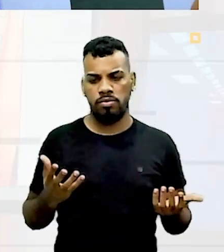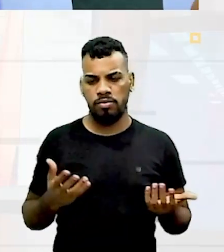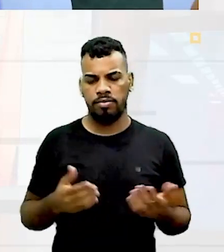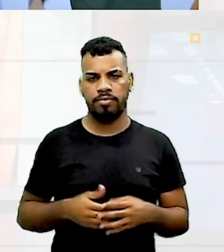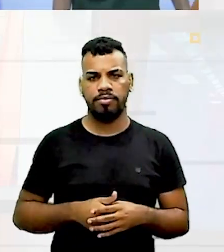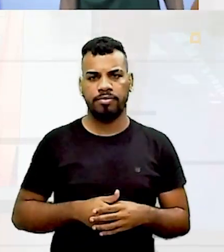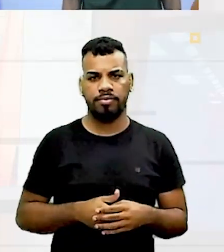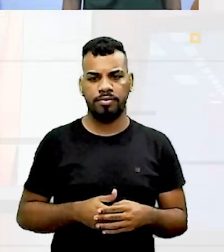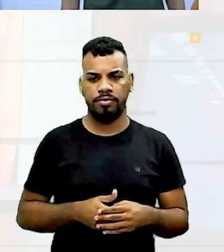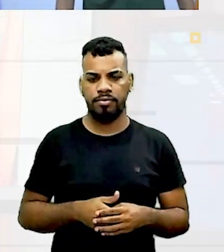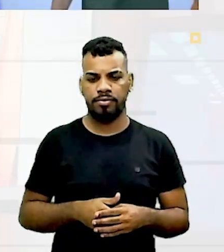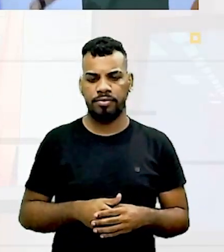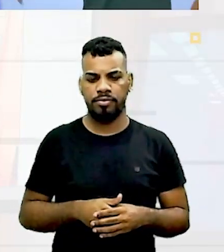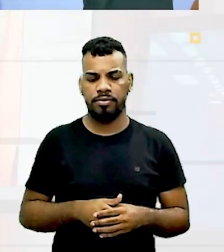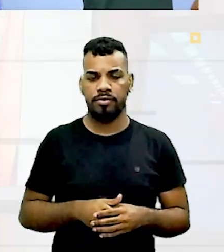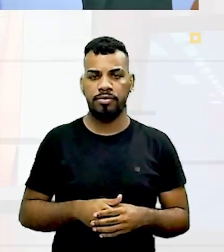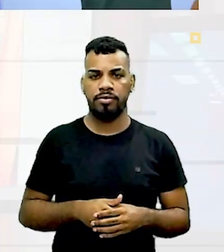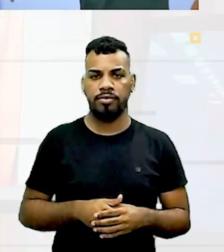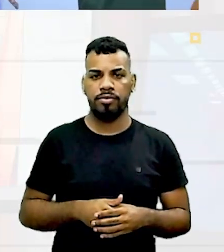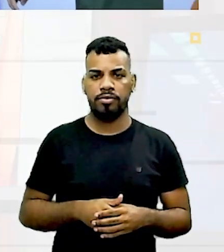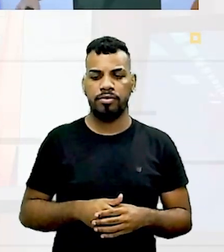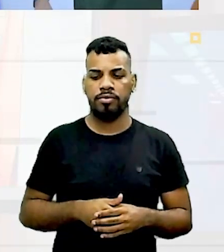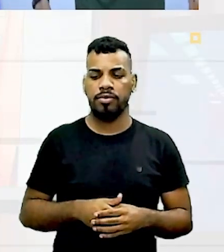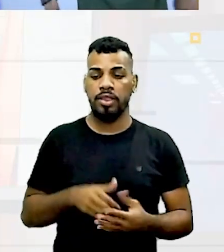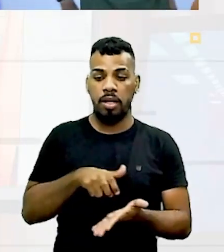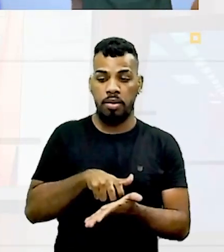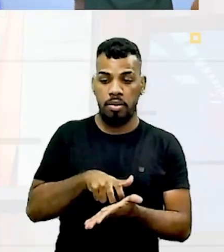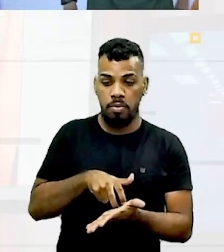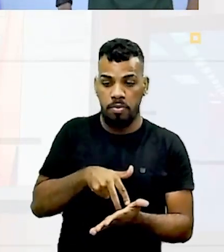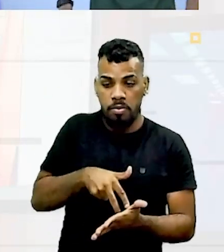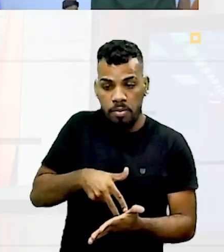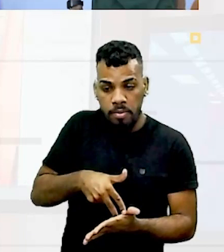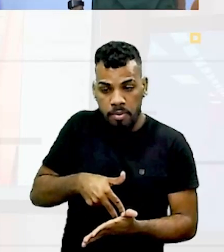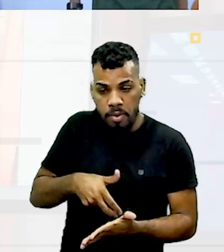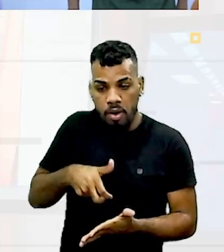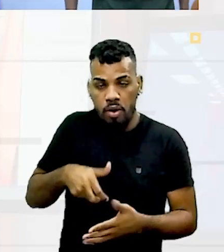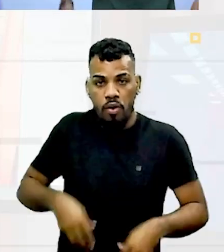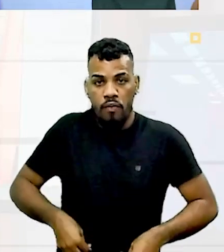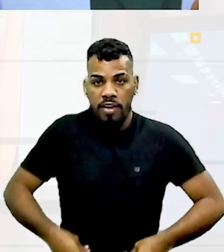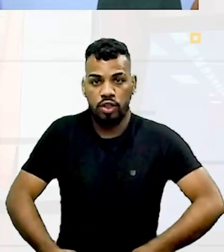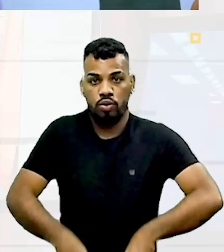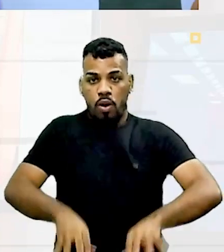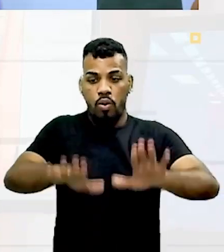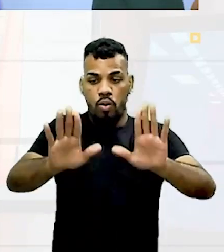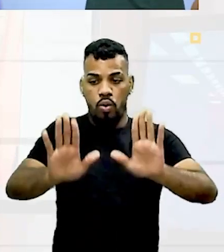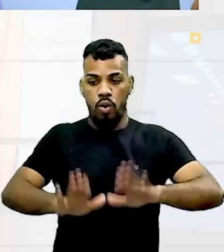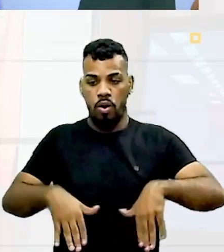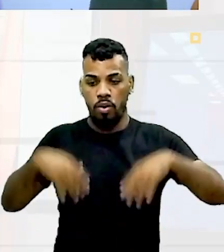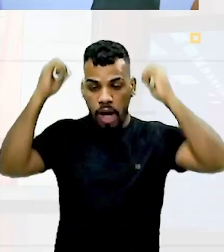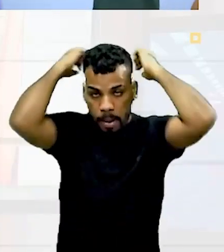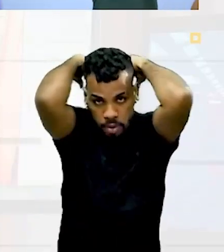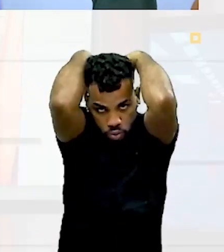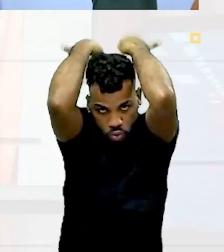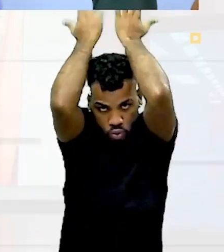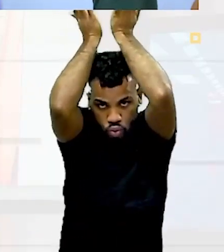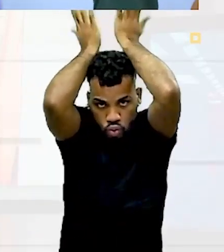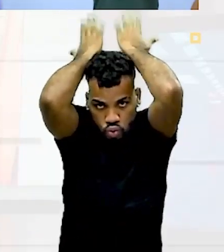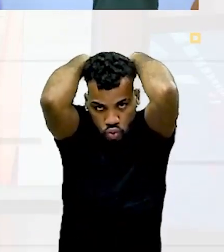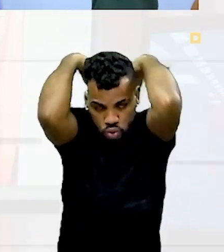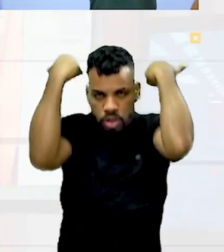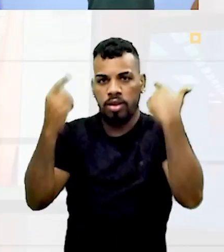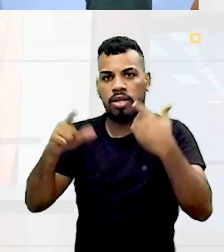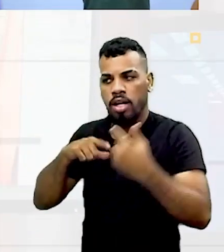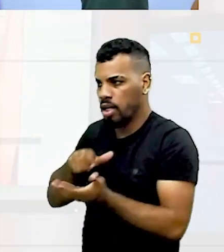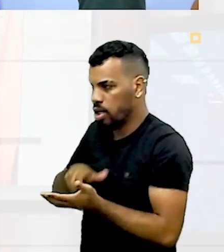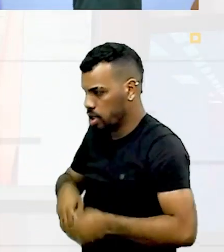segue o personagem, o follow through, e o cabelo também. Você vai ver que geralmente ele pula, o cabelo ele